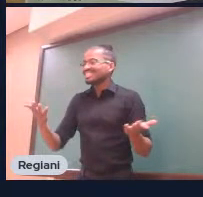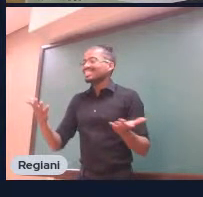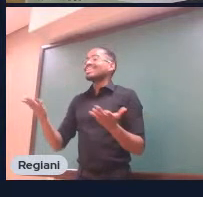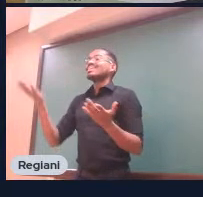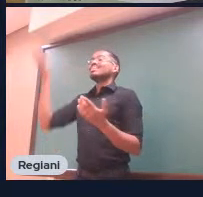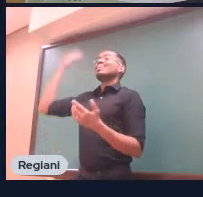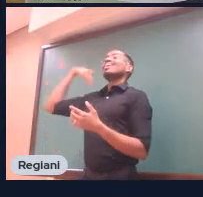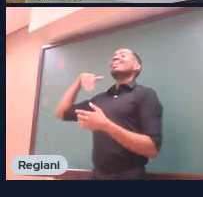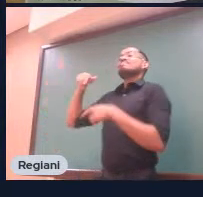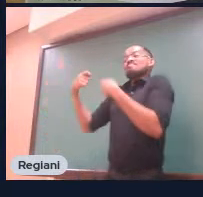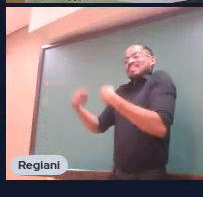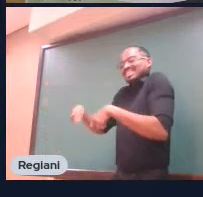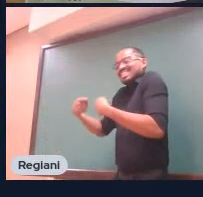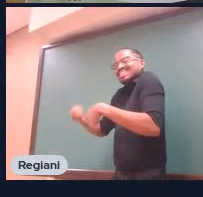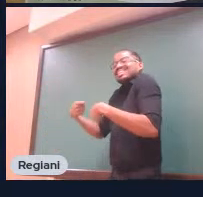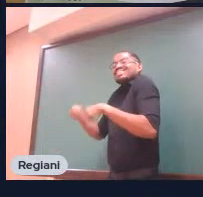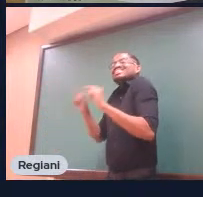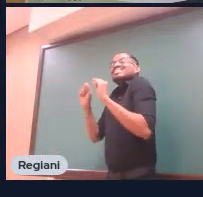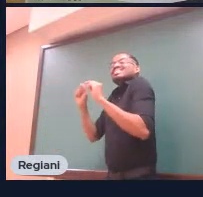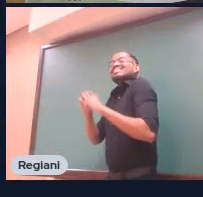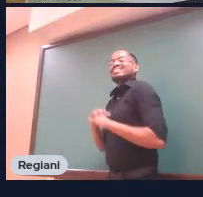pelo menos